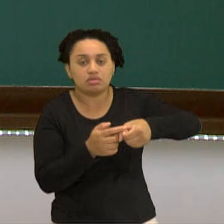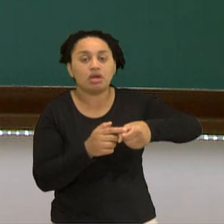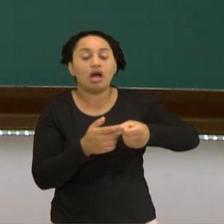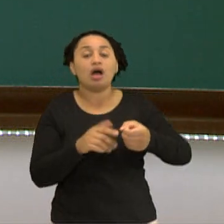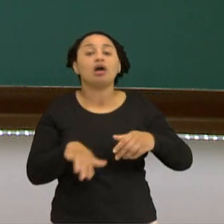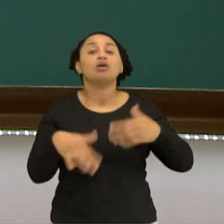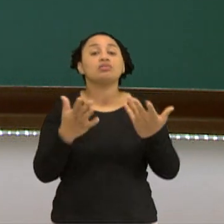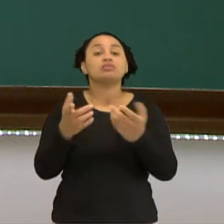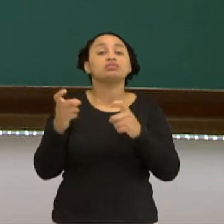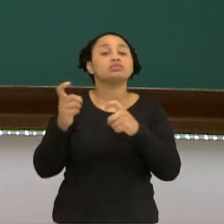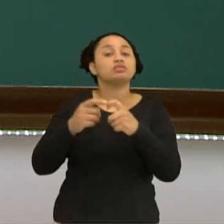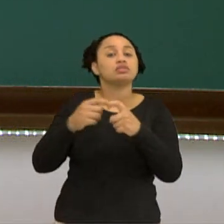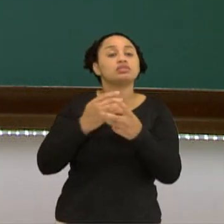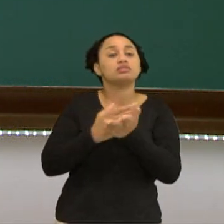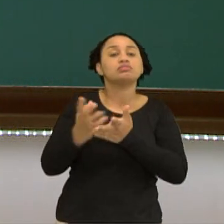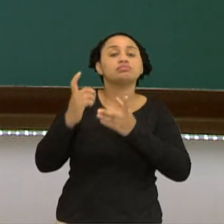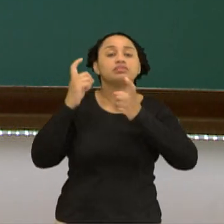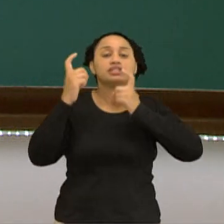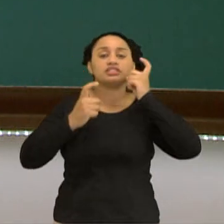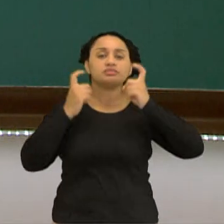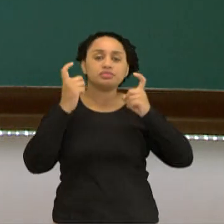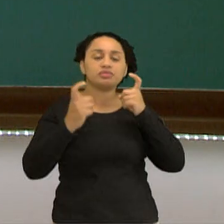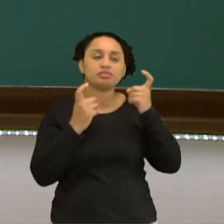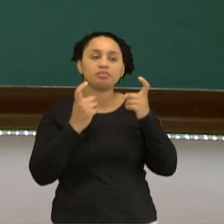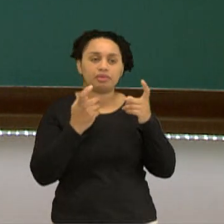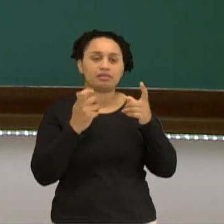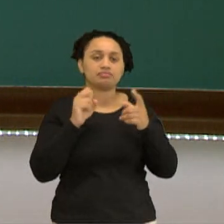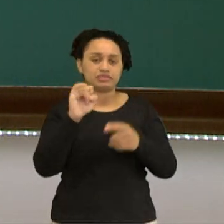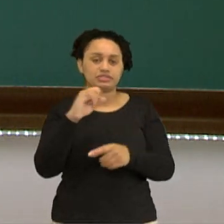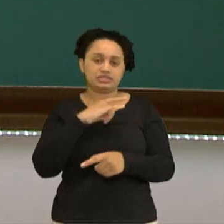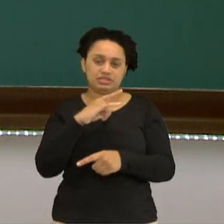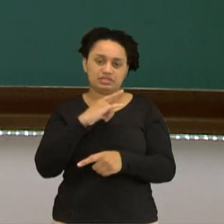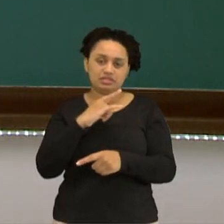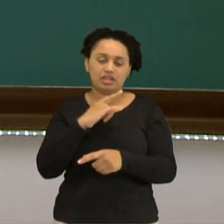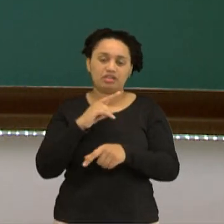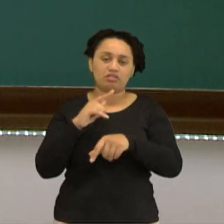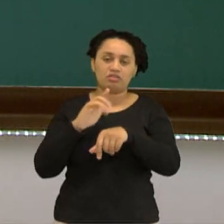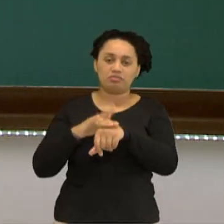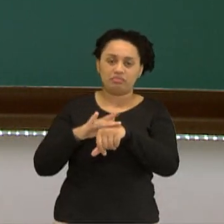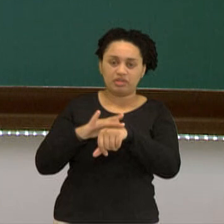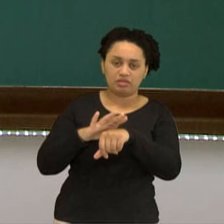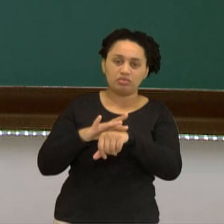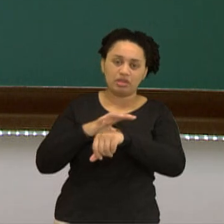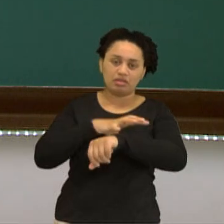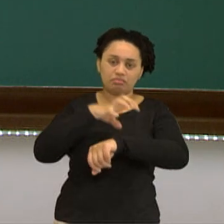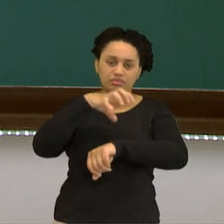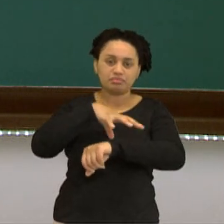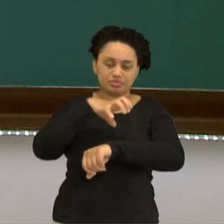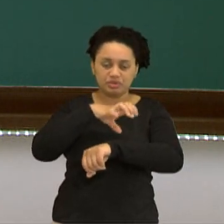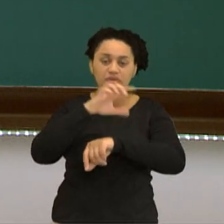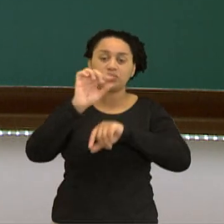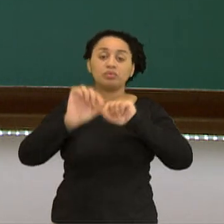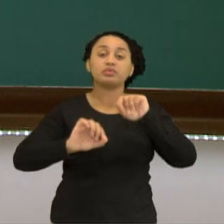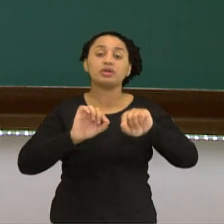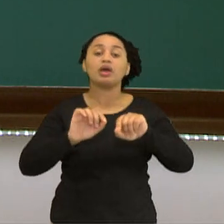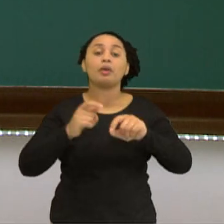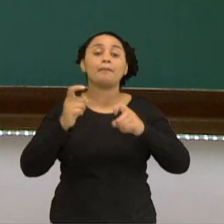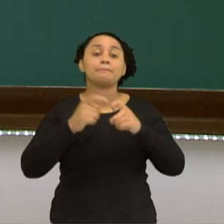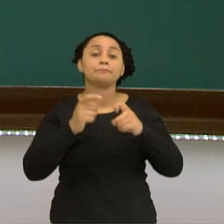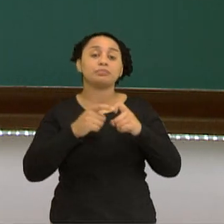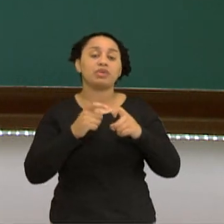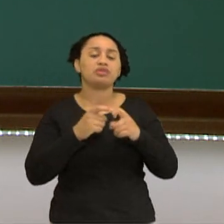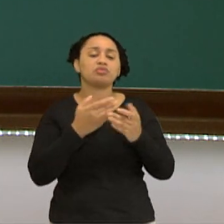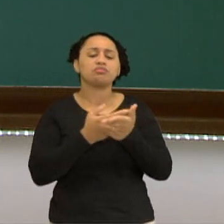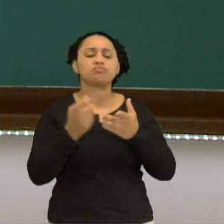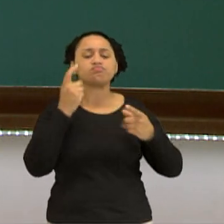preocupa, no caso de uma bronquite, de um processo inflamatório? Os médicos vão se